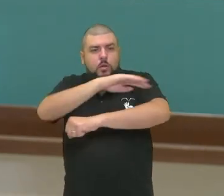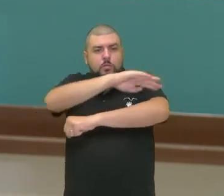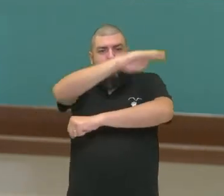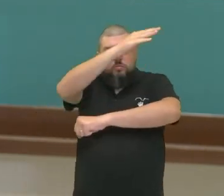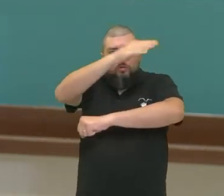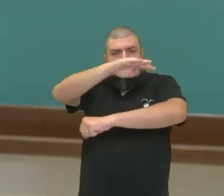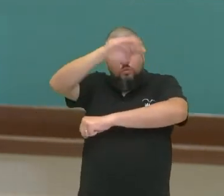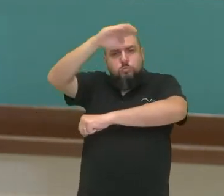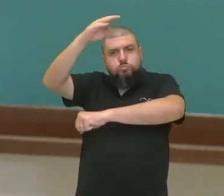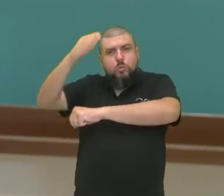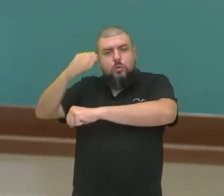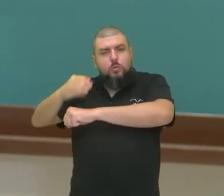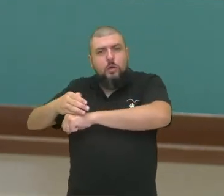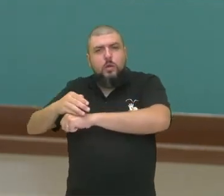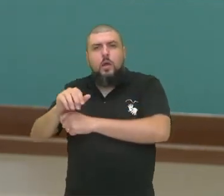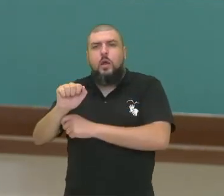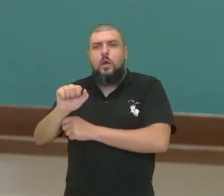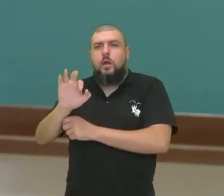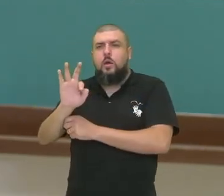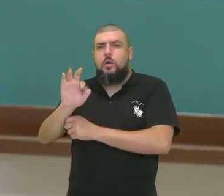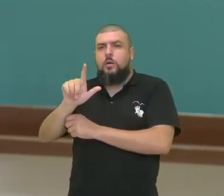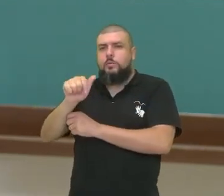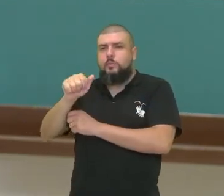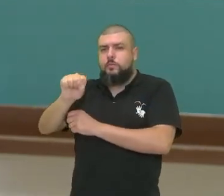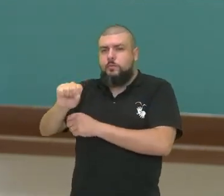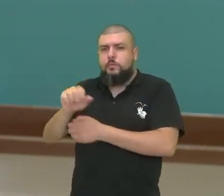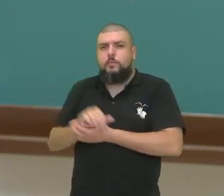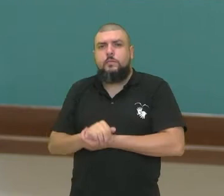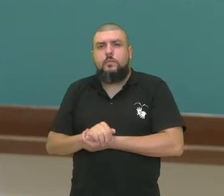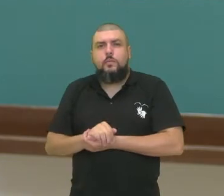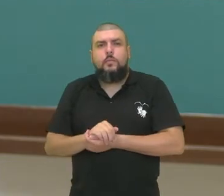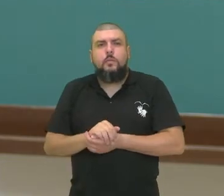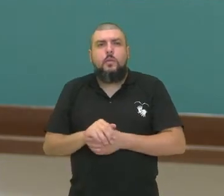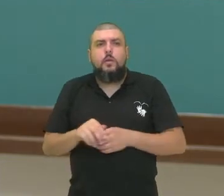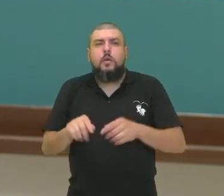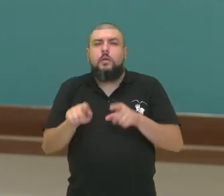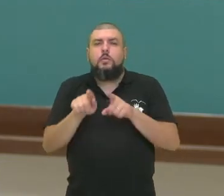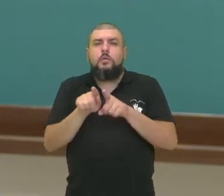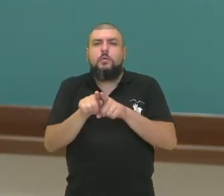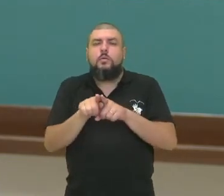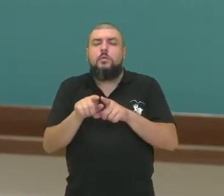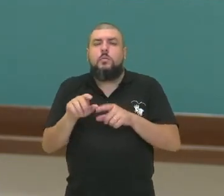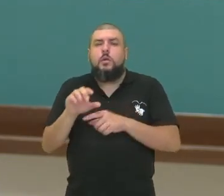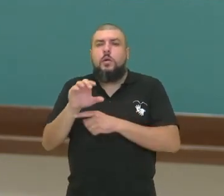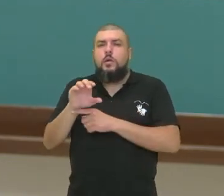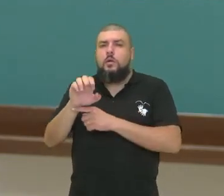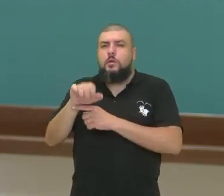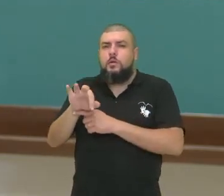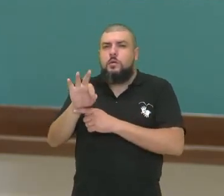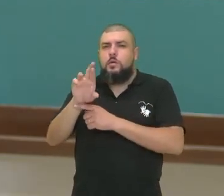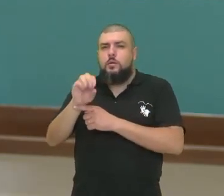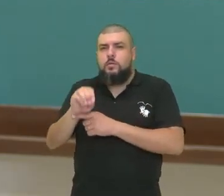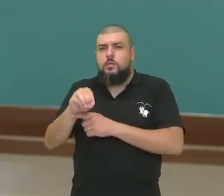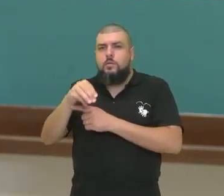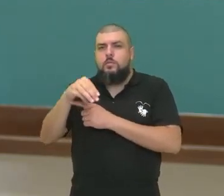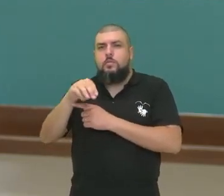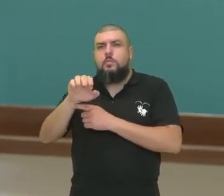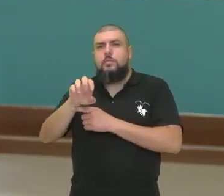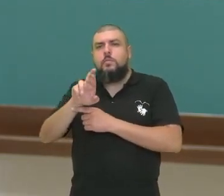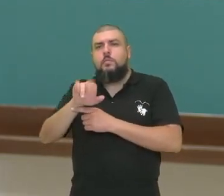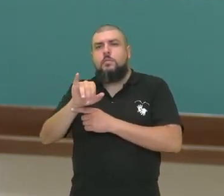dobramentos relativamente modernos. E temos também o Planalto Centro-Meridional, ou seja, centro e mais ao